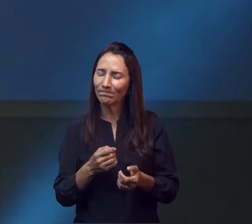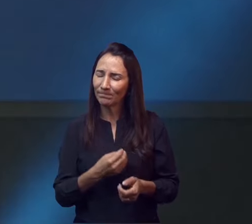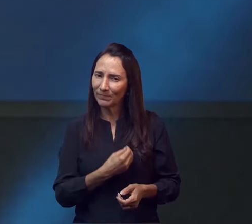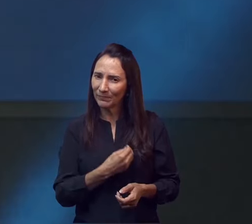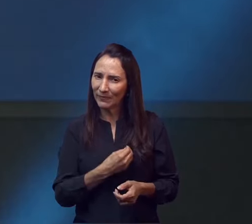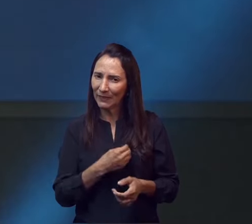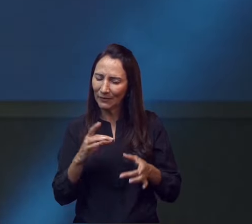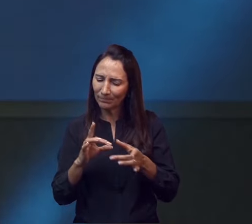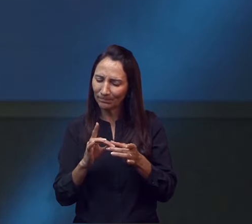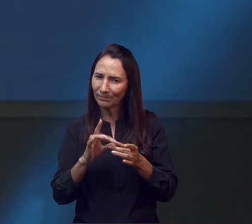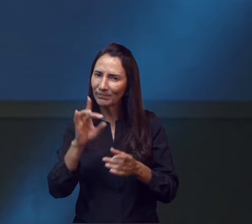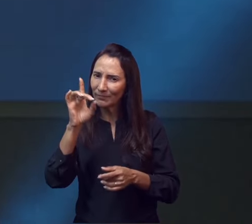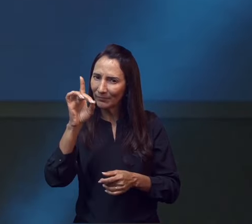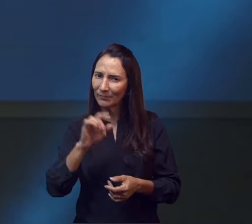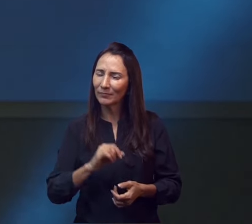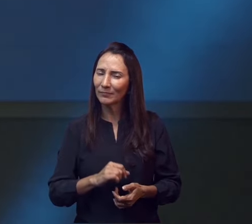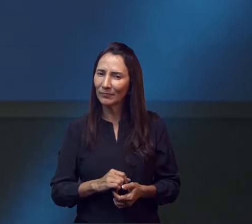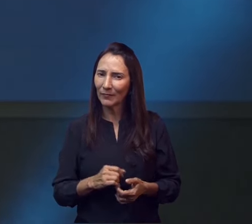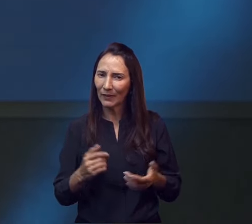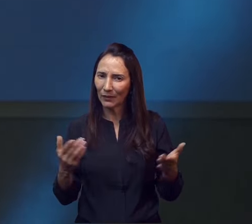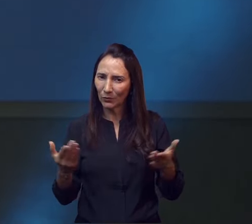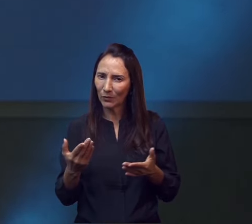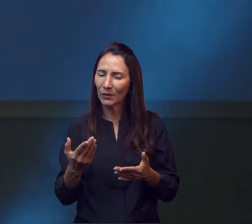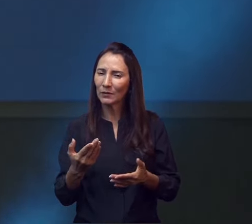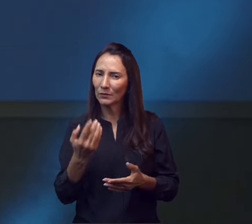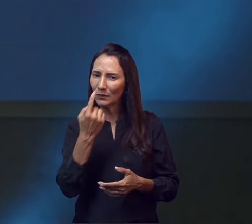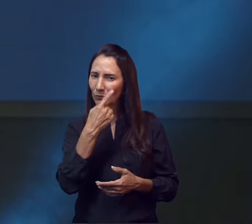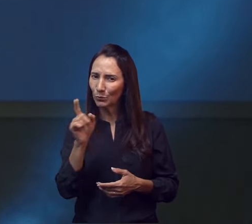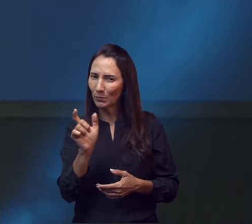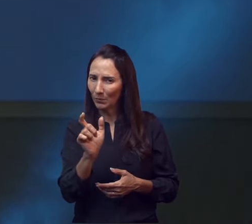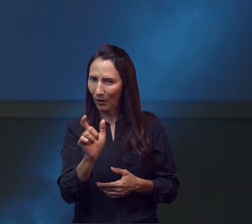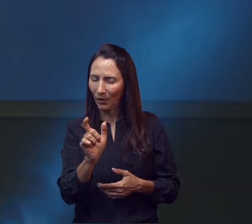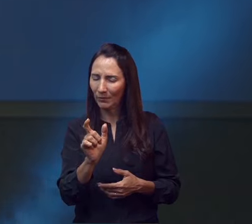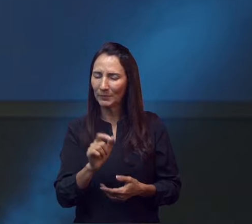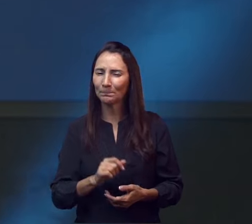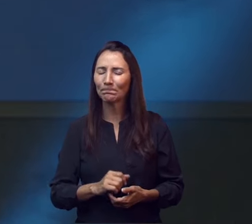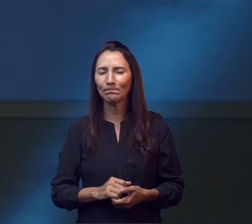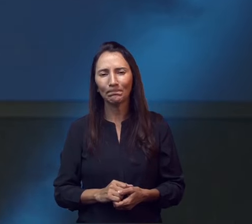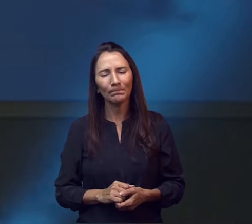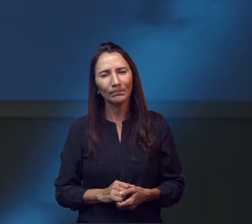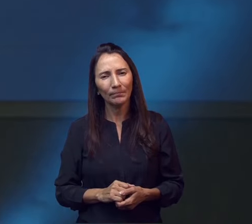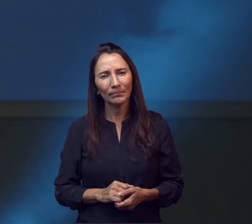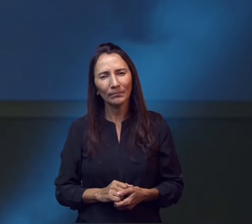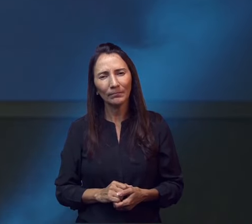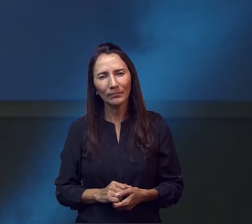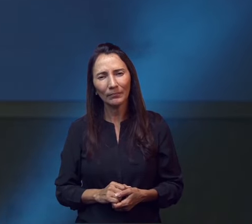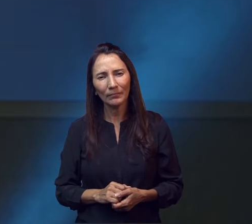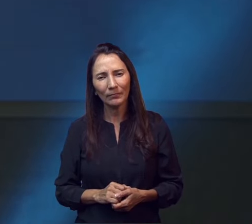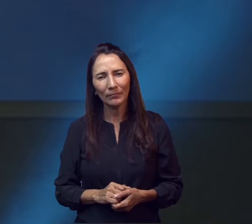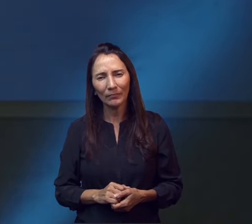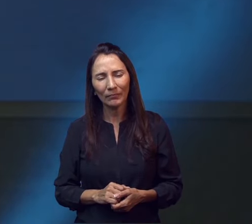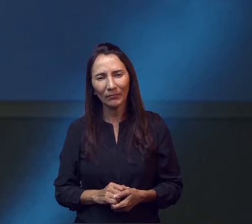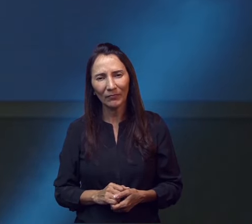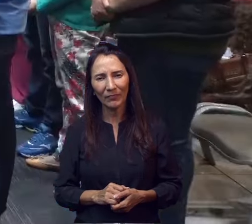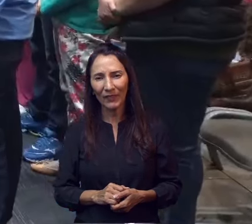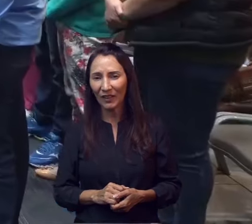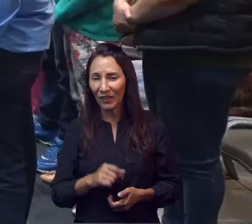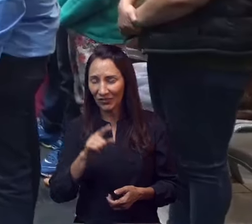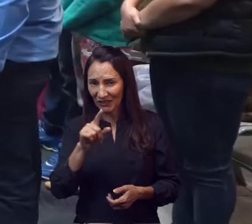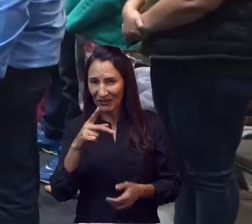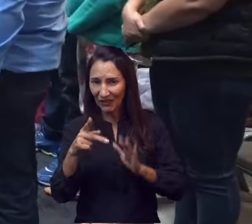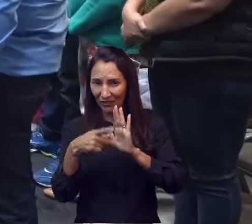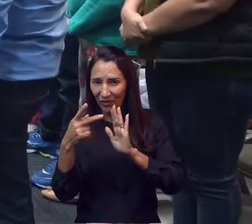vou dizer uma palavra para encerrar aqui Nunca diga que Deus não te deu uma oportunidade porque